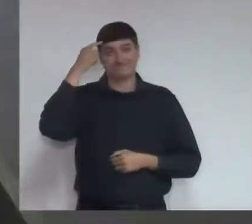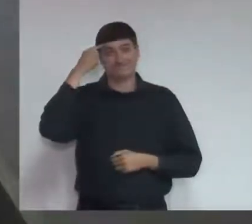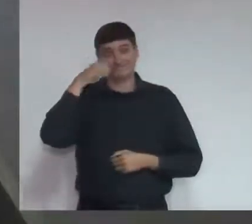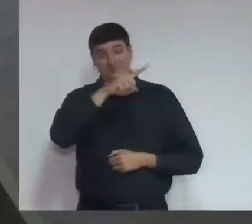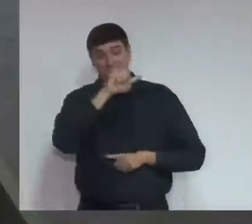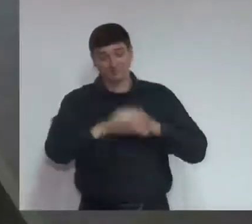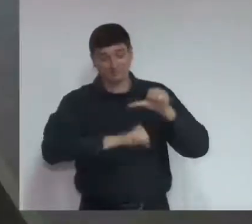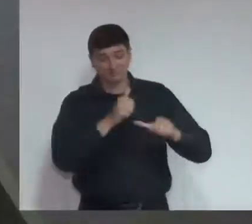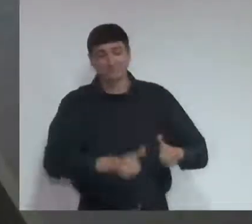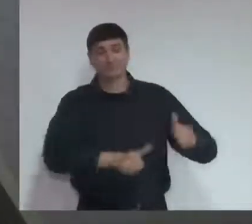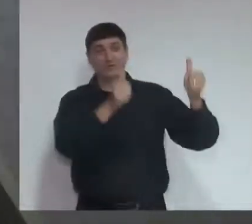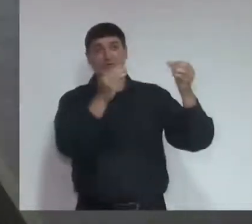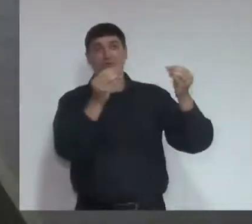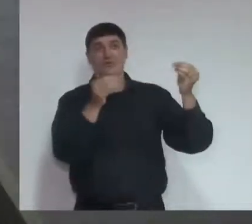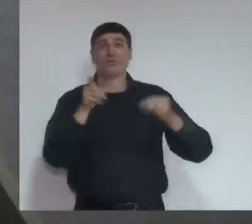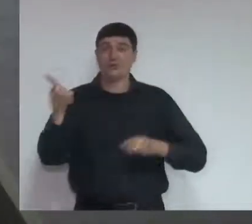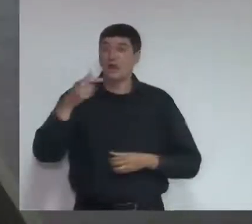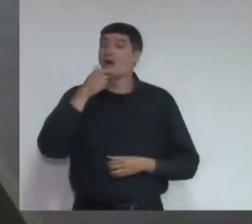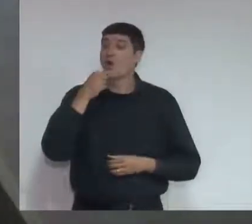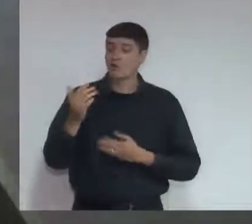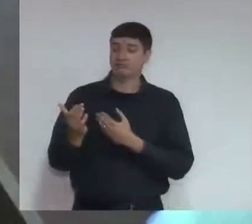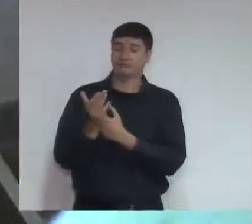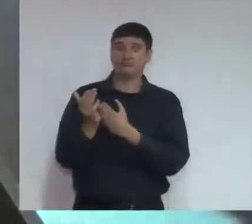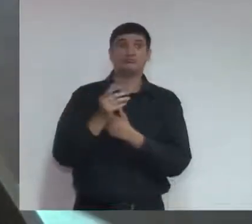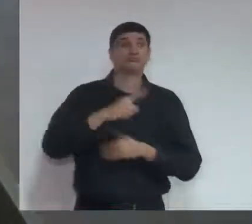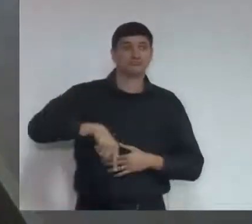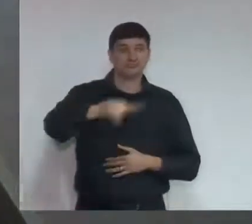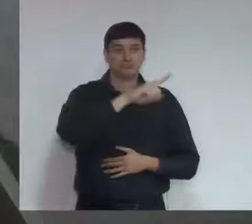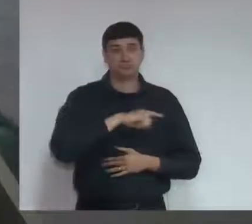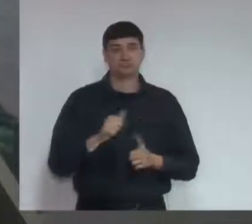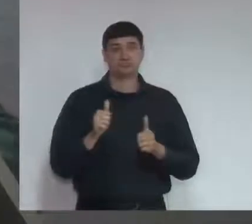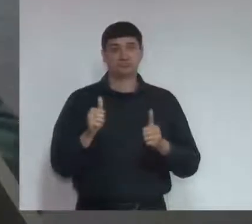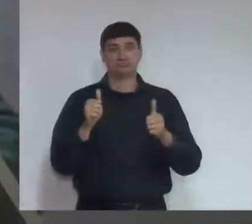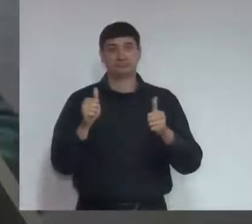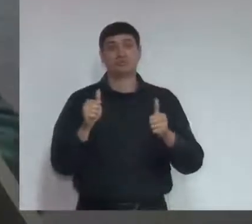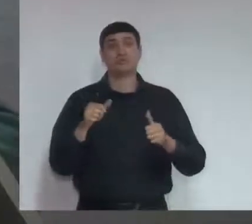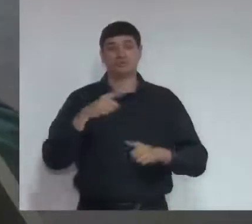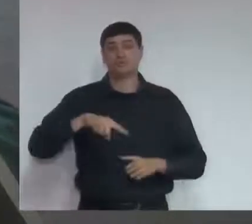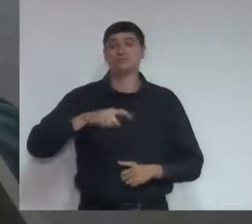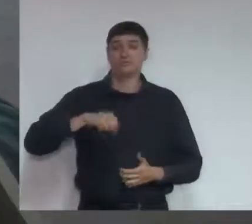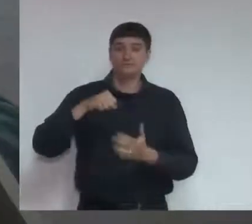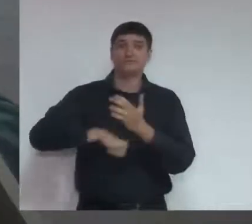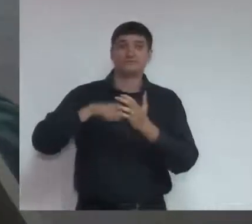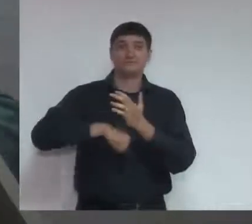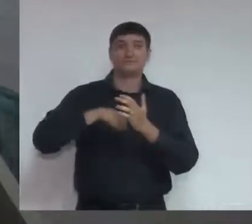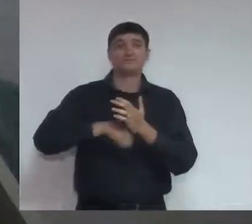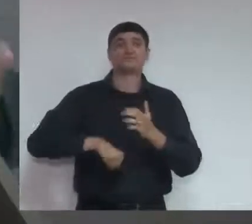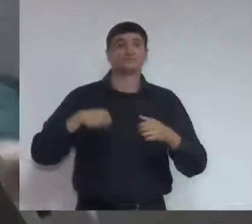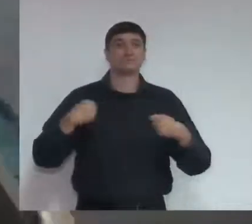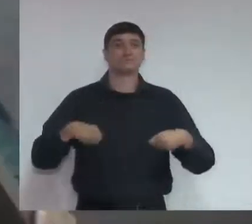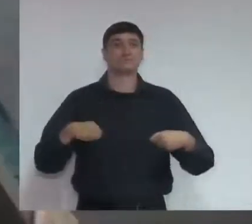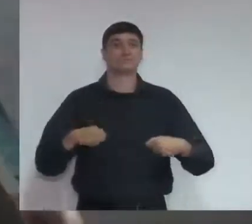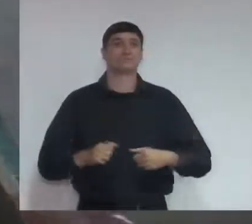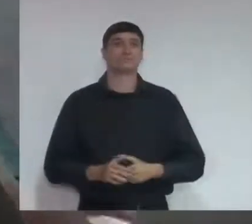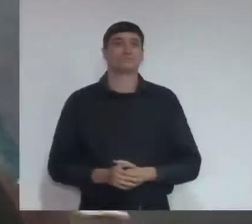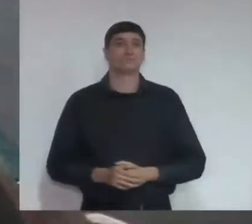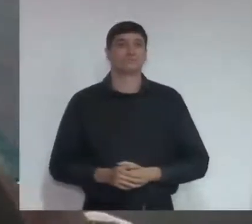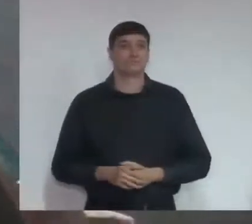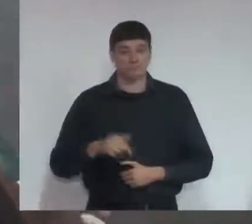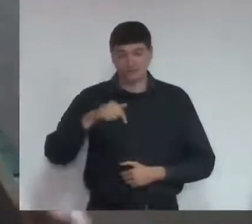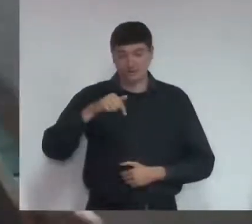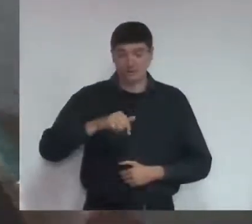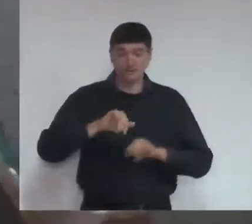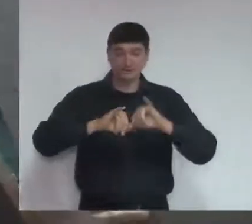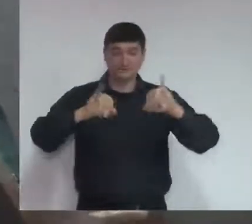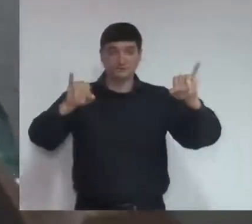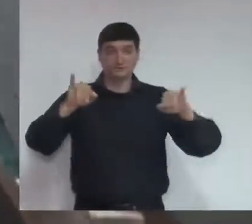ele nos ajudou em partes, não é? Estaremos aí, vou continuar cobrando. Aqui eu quero falar especificamente para os pais e para